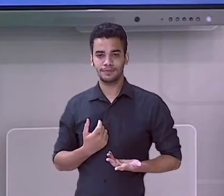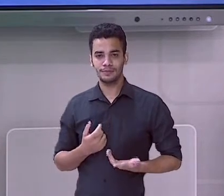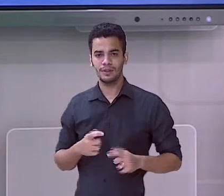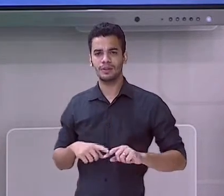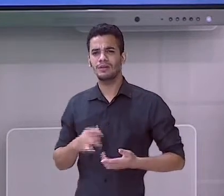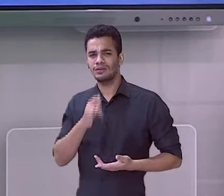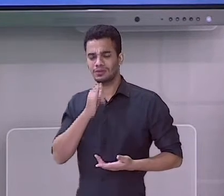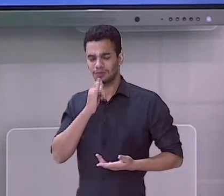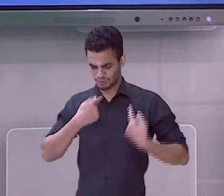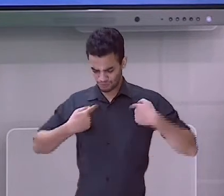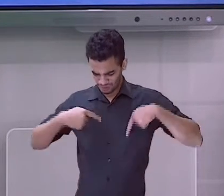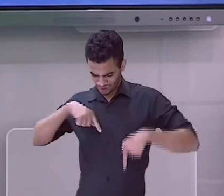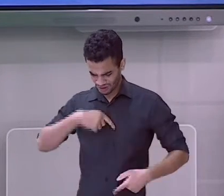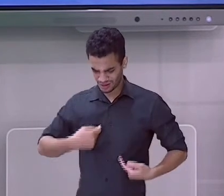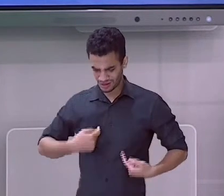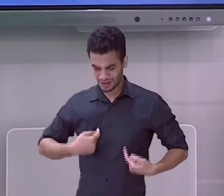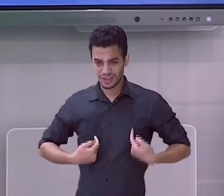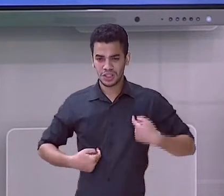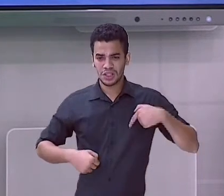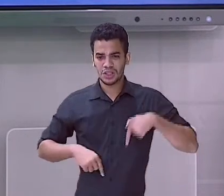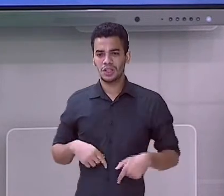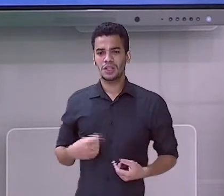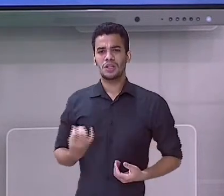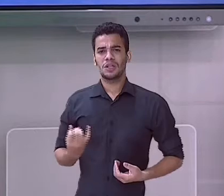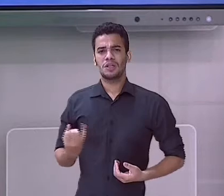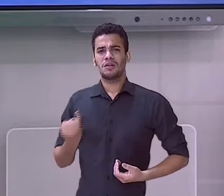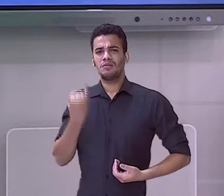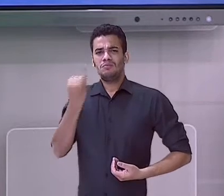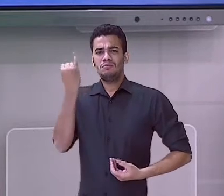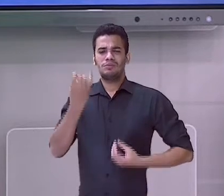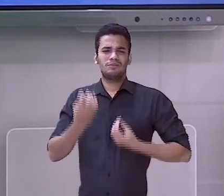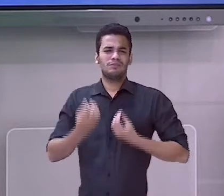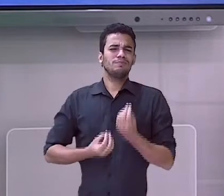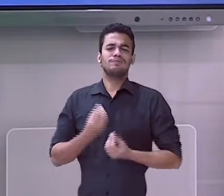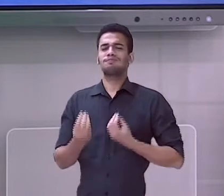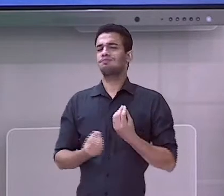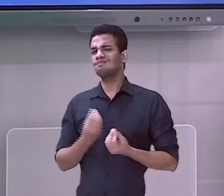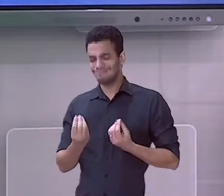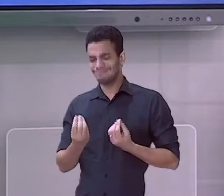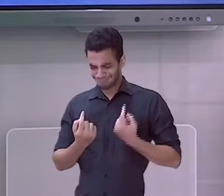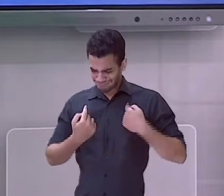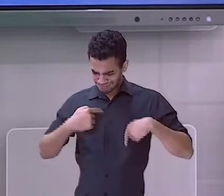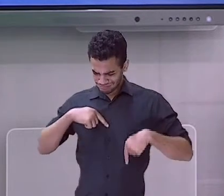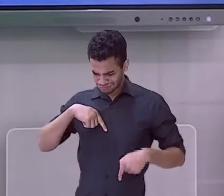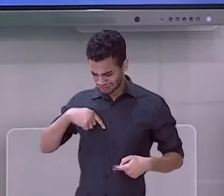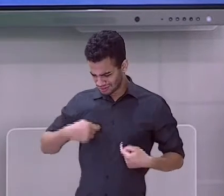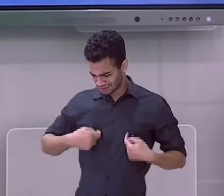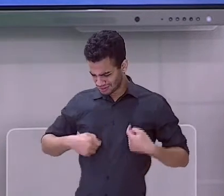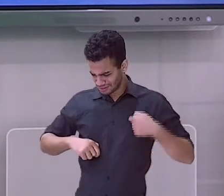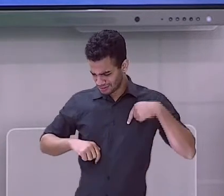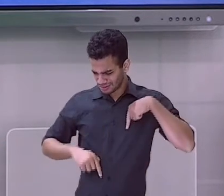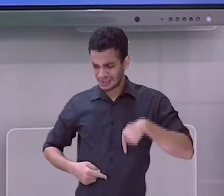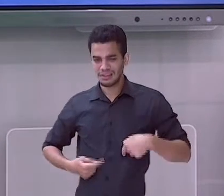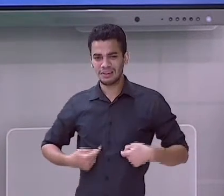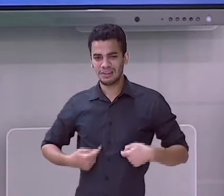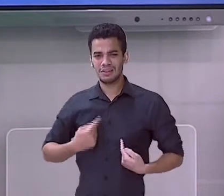Será que esse sistema tem alguma importância? Sistema circulatório. Como será